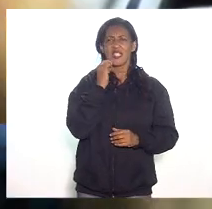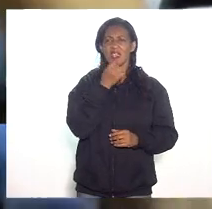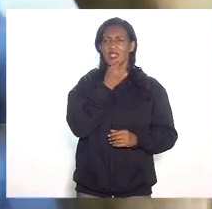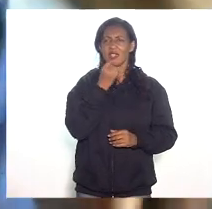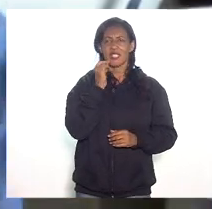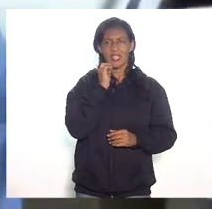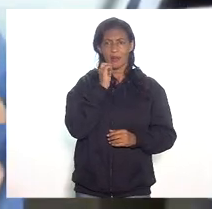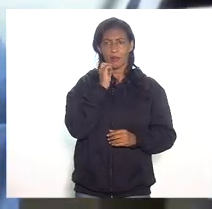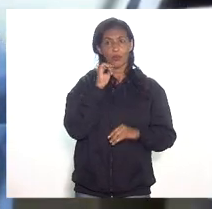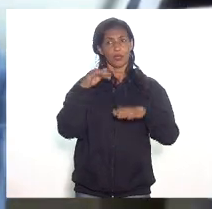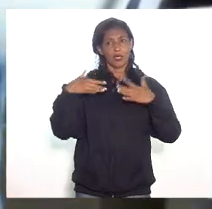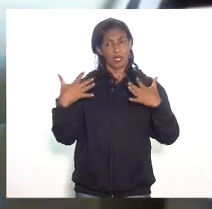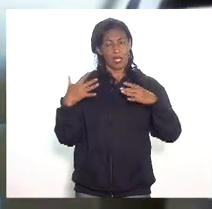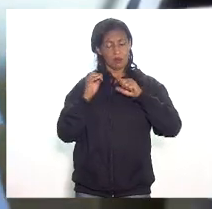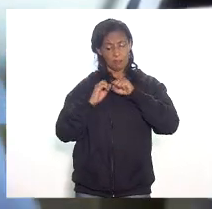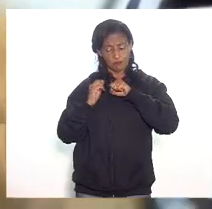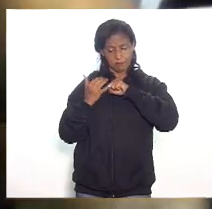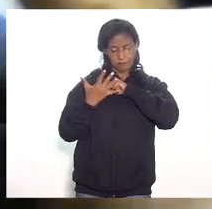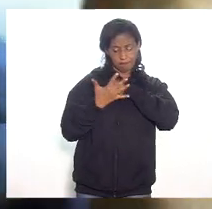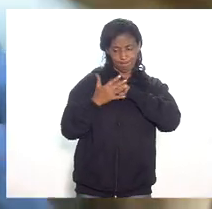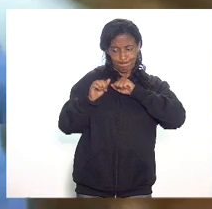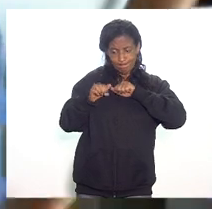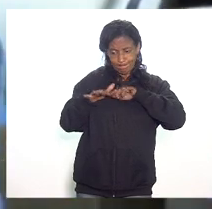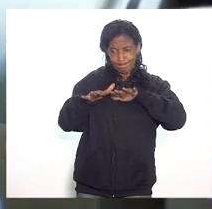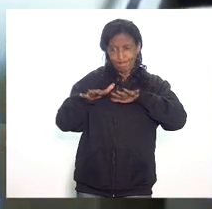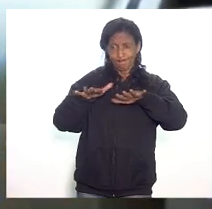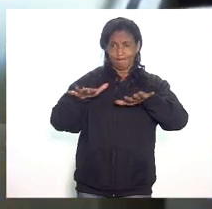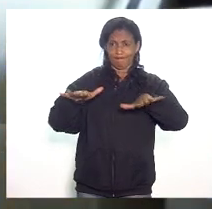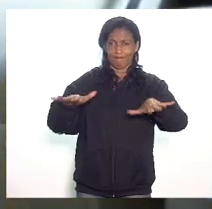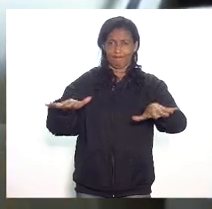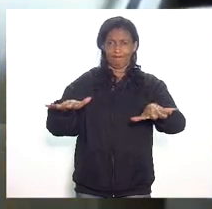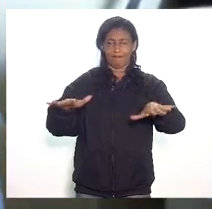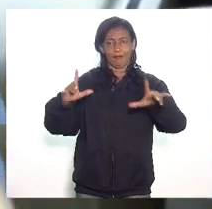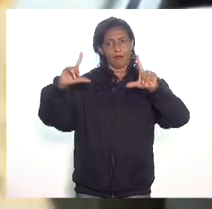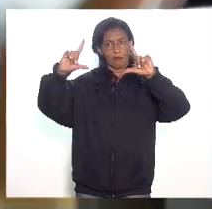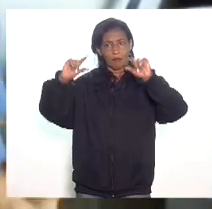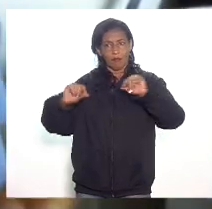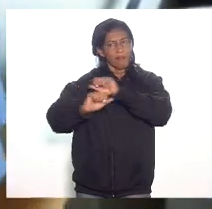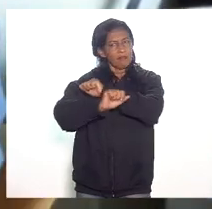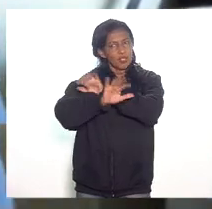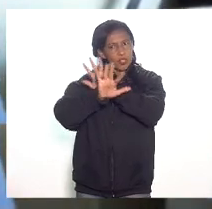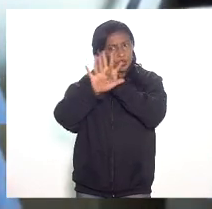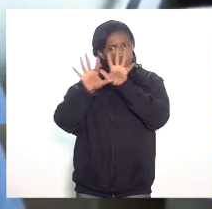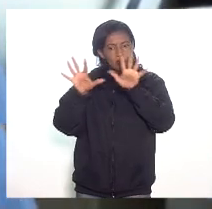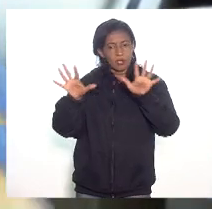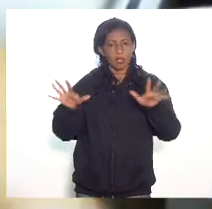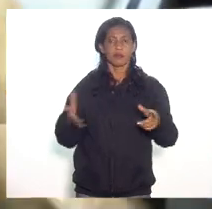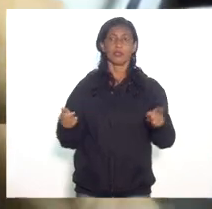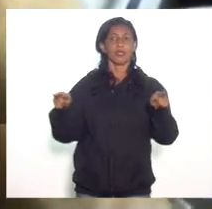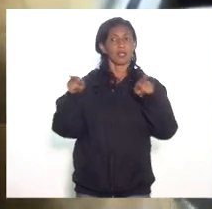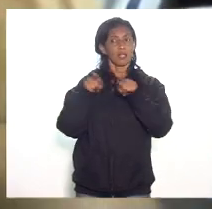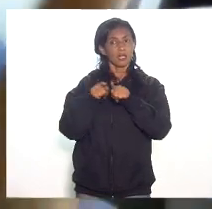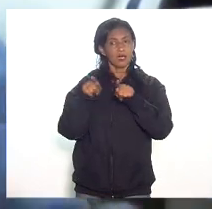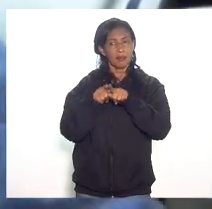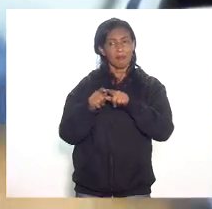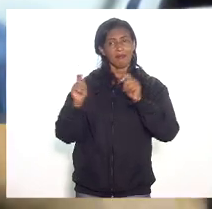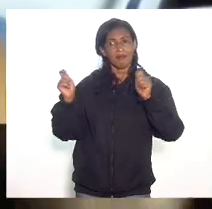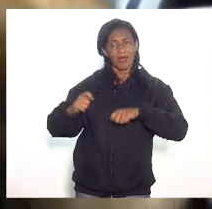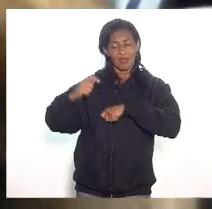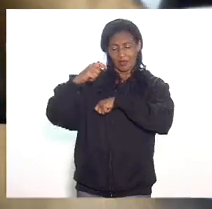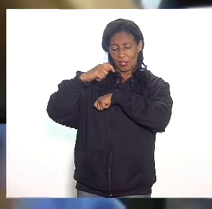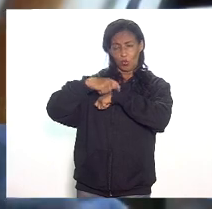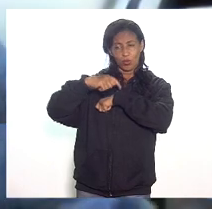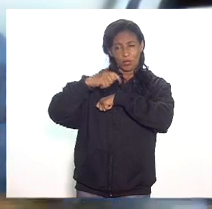pandêmico estaria mais claro, e também se deu tempo para se